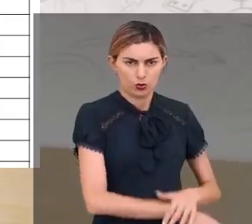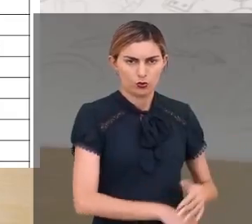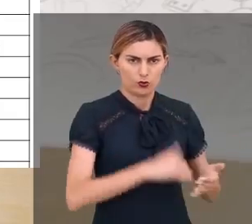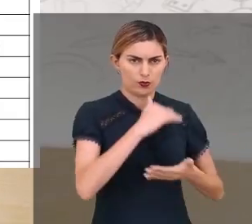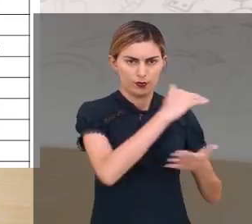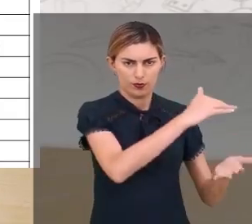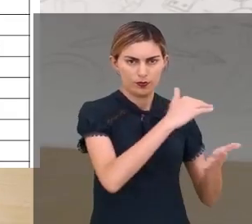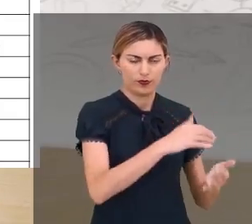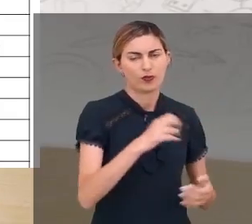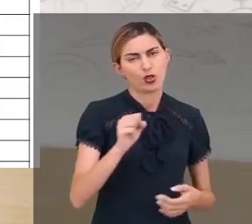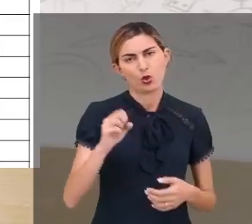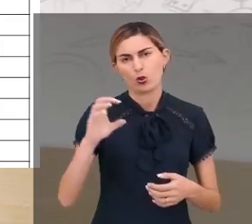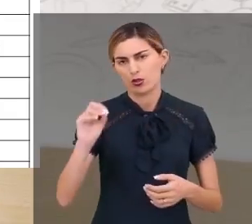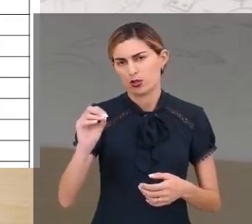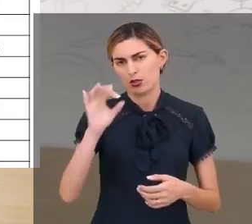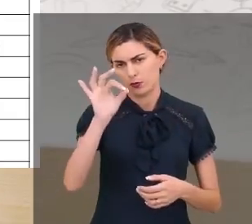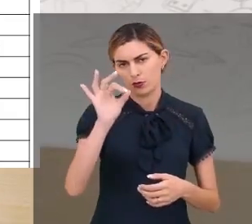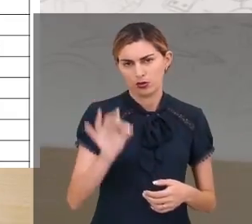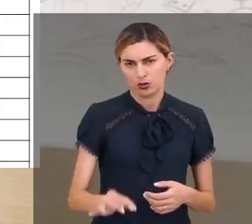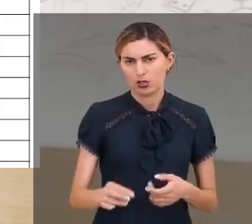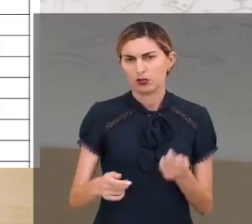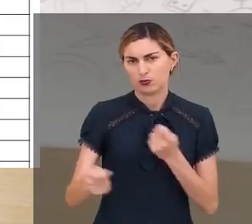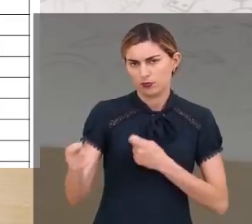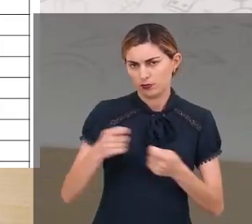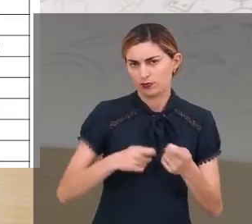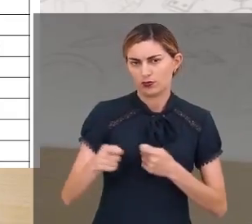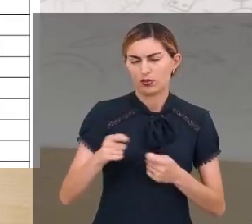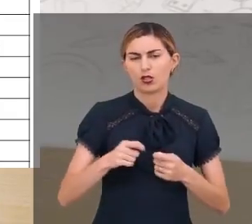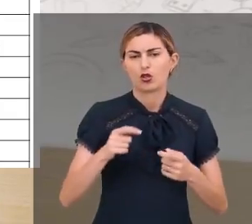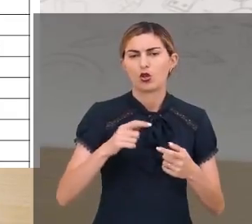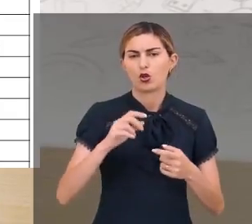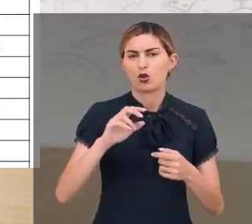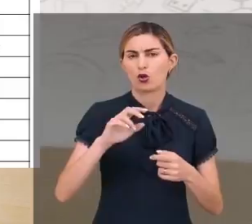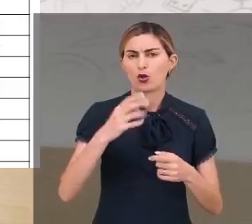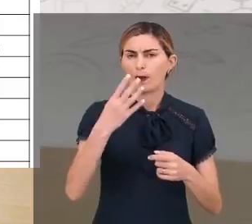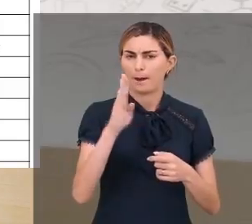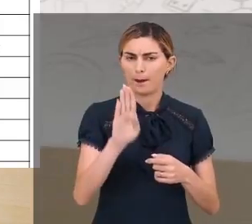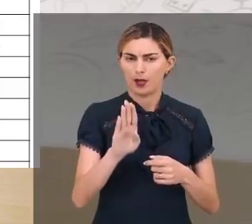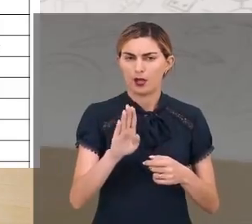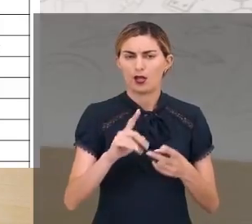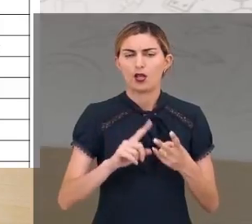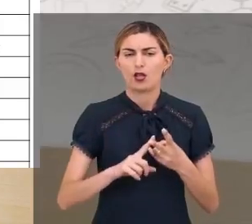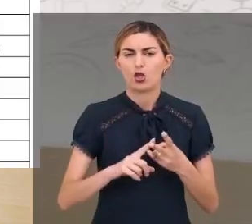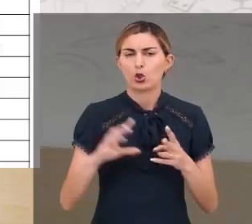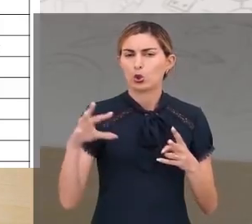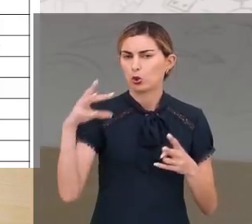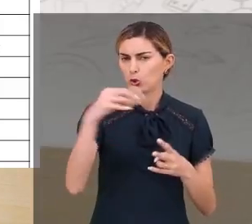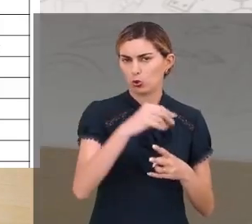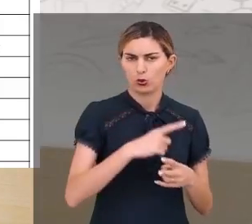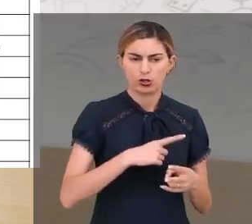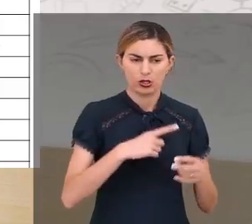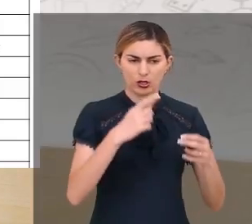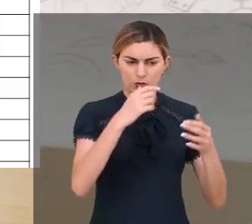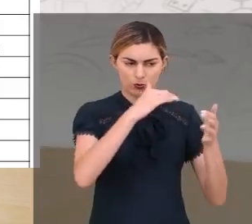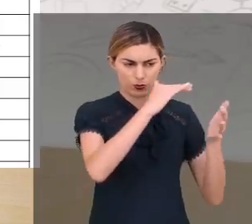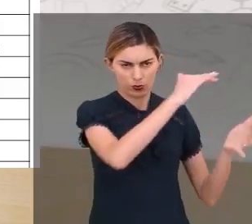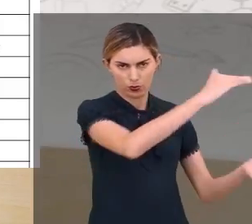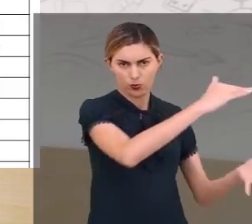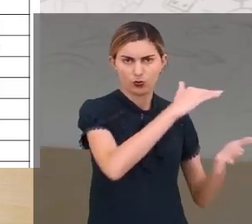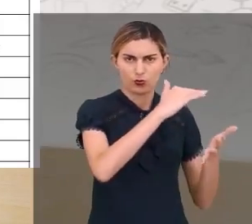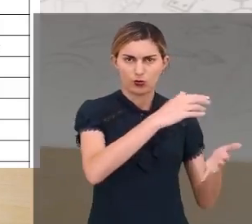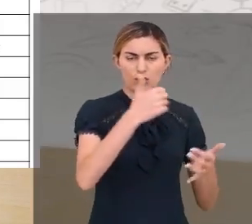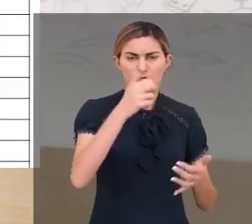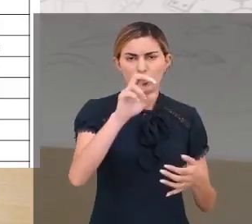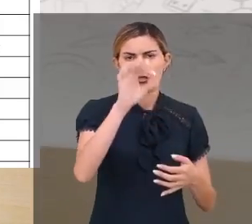aí para investimentos até 80% no controle deles. Os itens de curva B, 30% de tudo que eu tenho nos meus